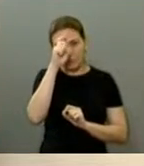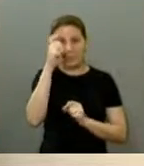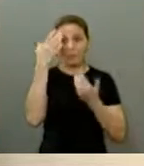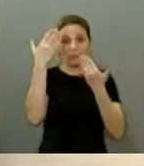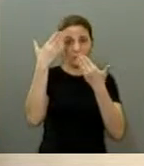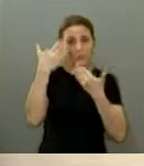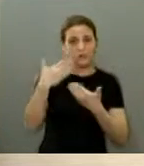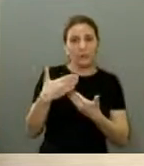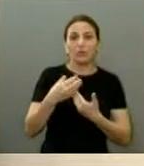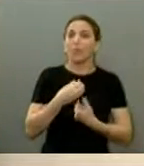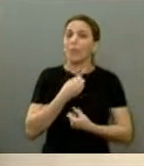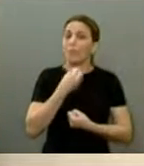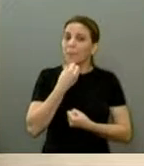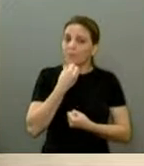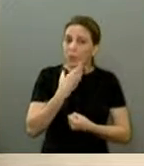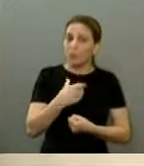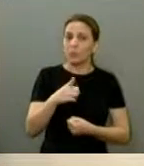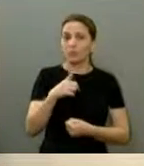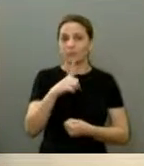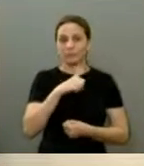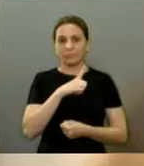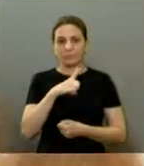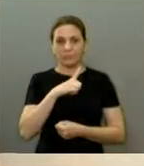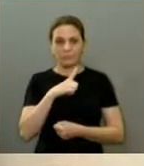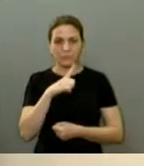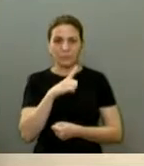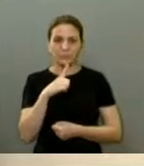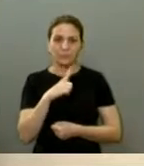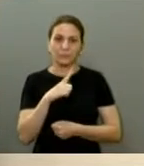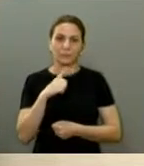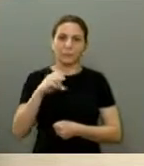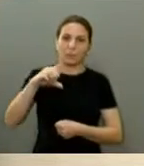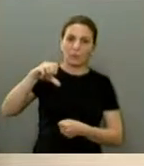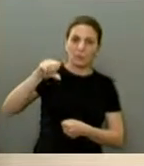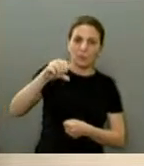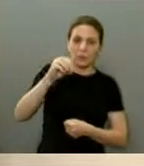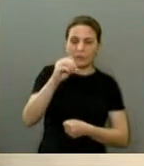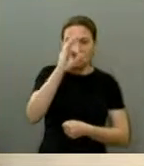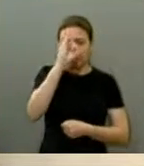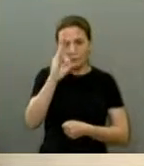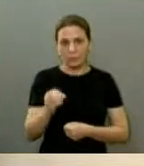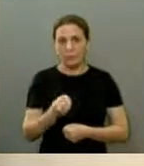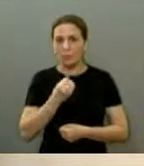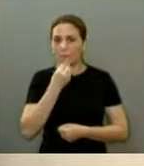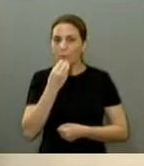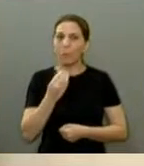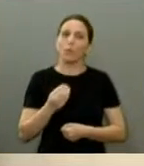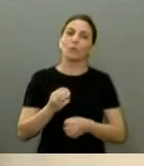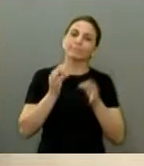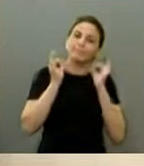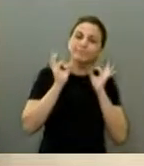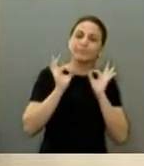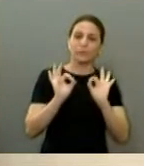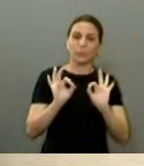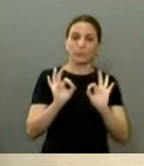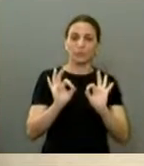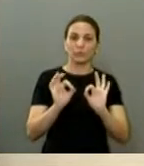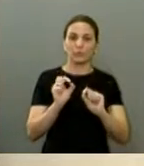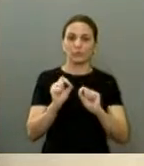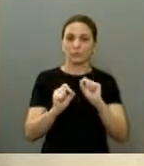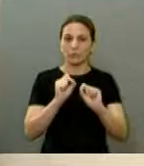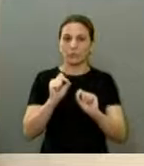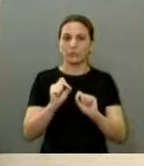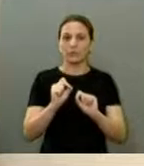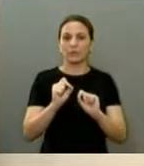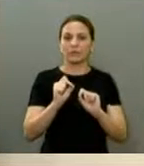avaliação muito boa, tá, acima de 90% de bom e ótimo, tá, e não